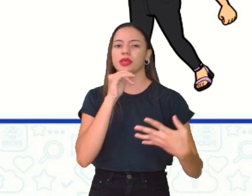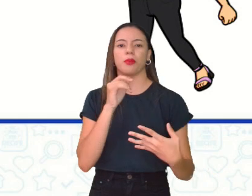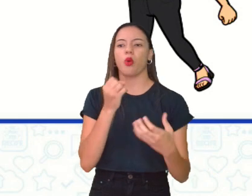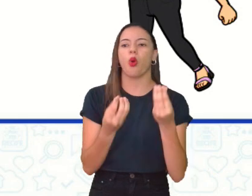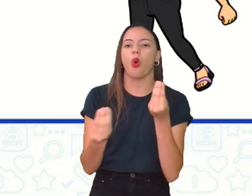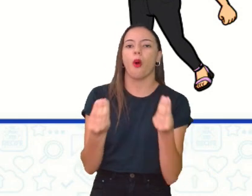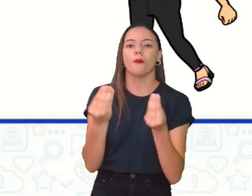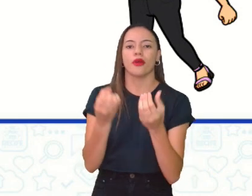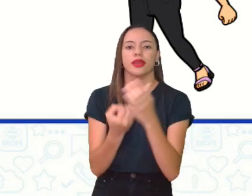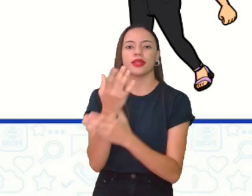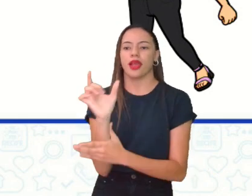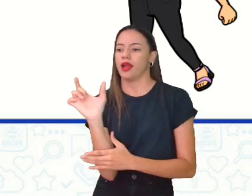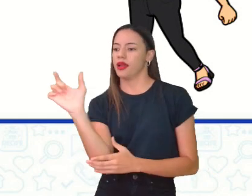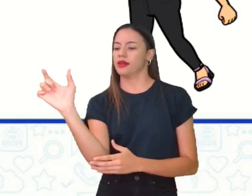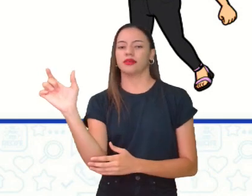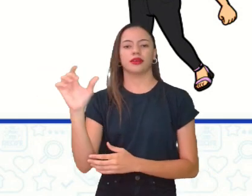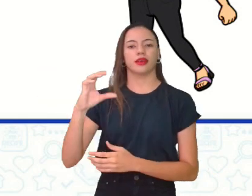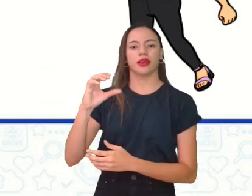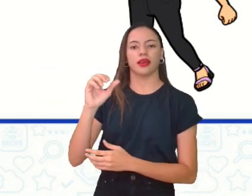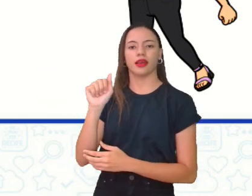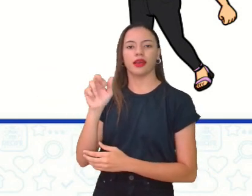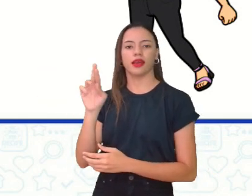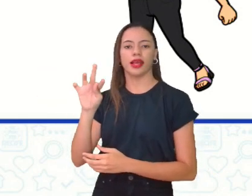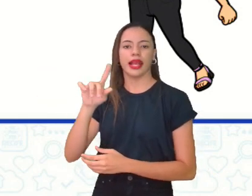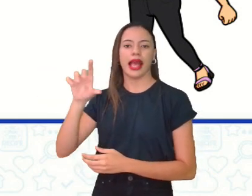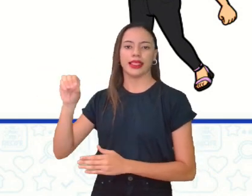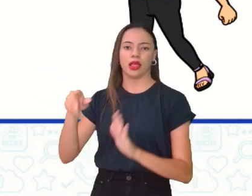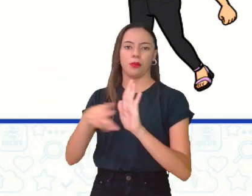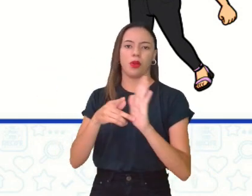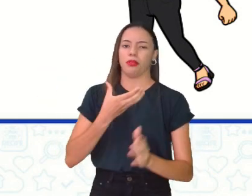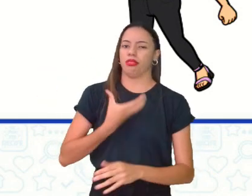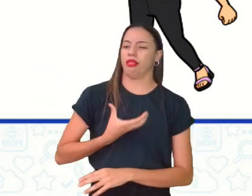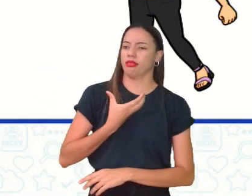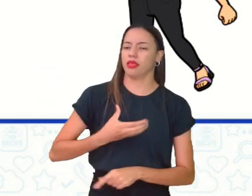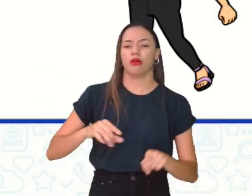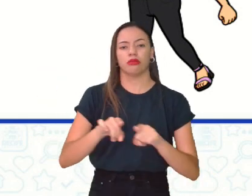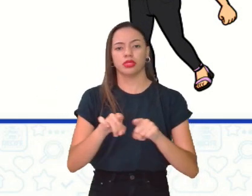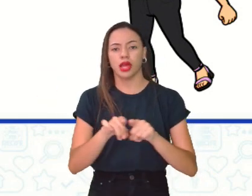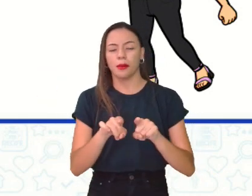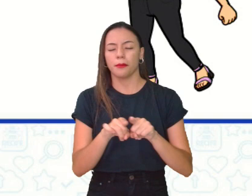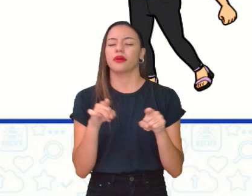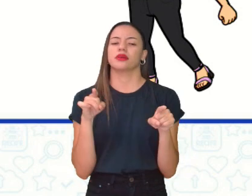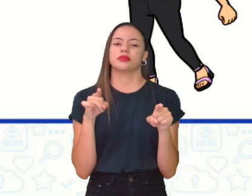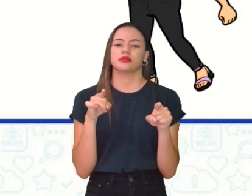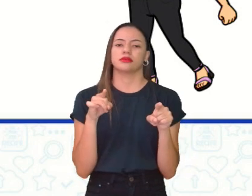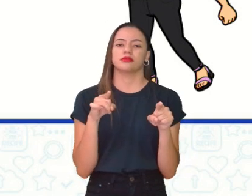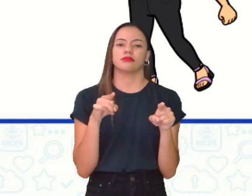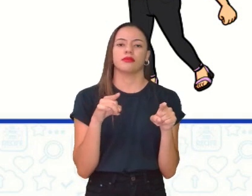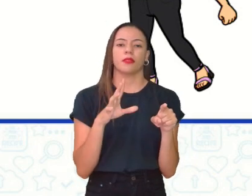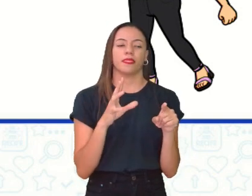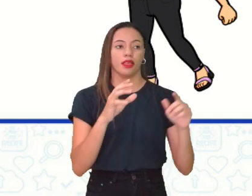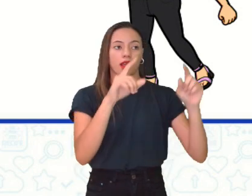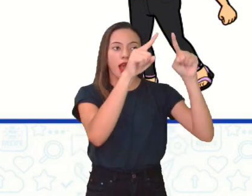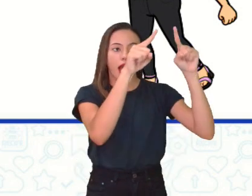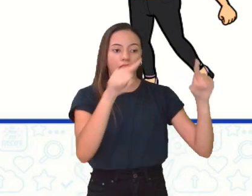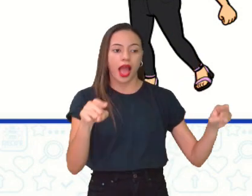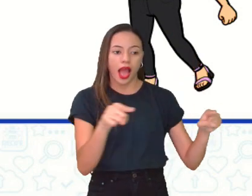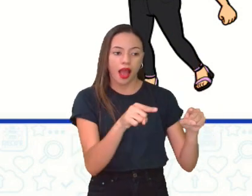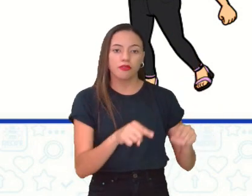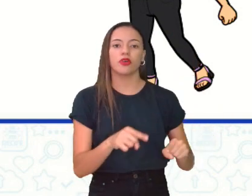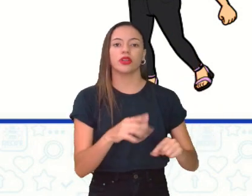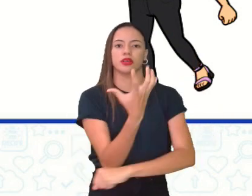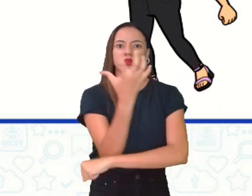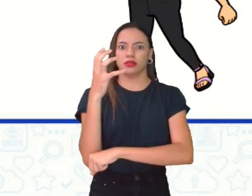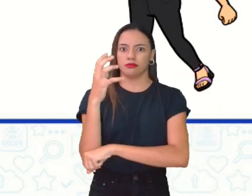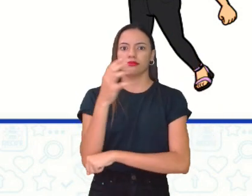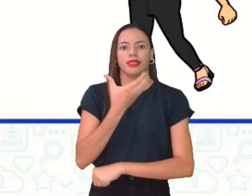às vezes com aqueles pop-ups. Tem como fazer árvores de Natal utilizando material reciclável.